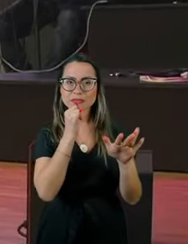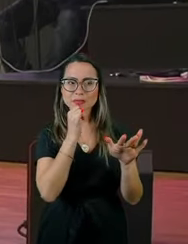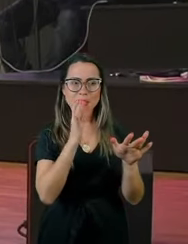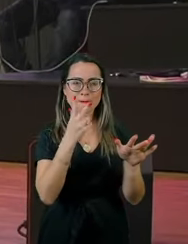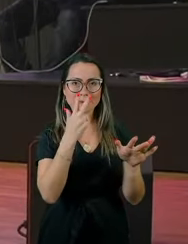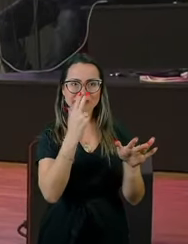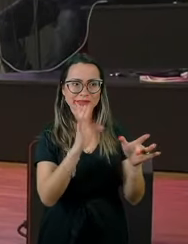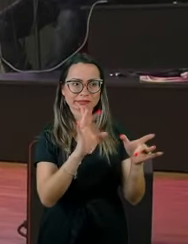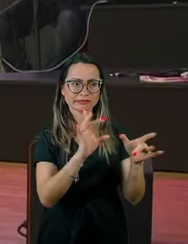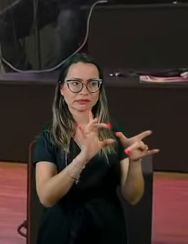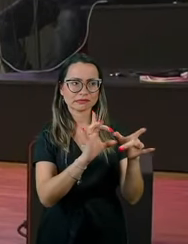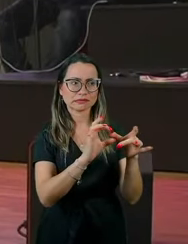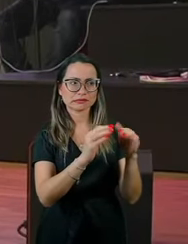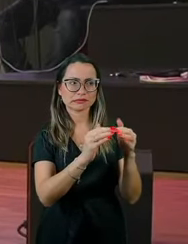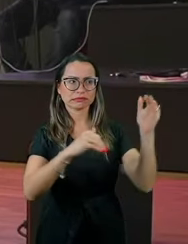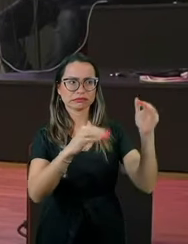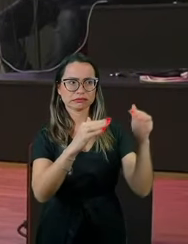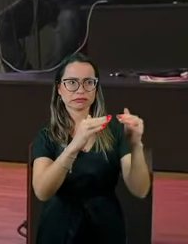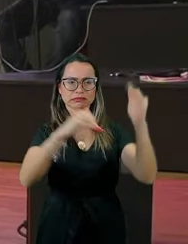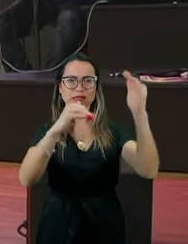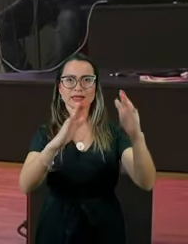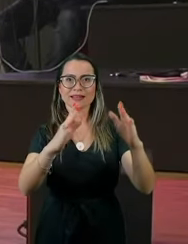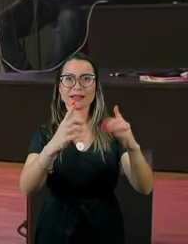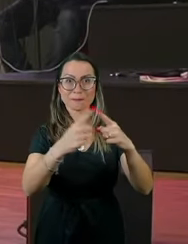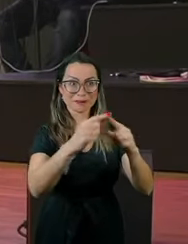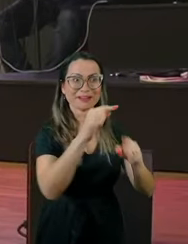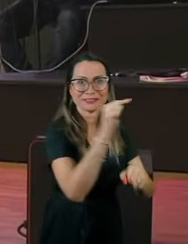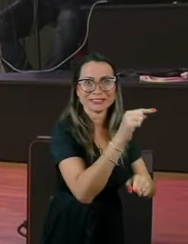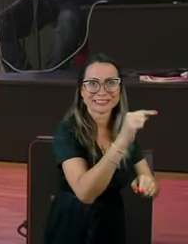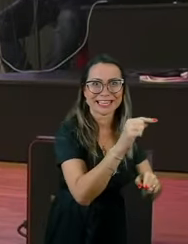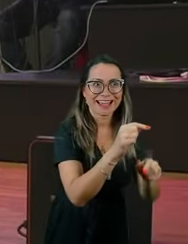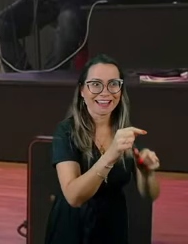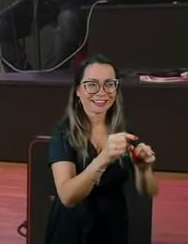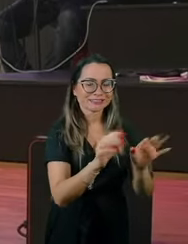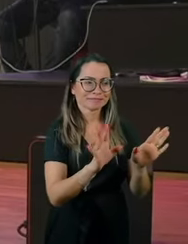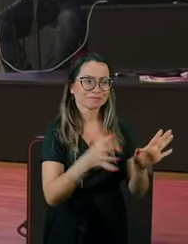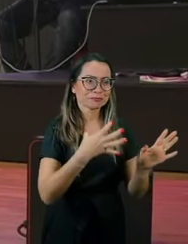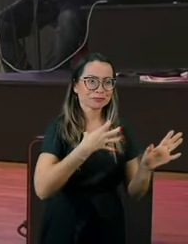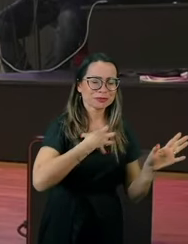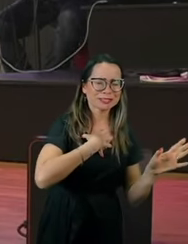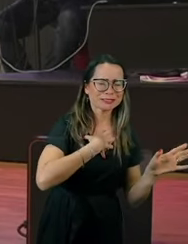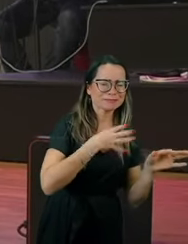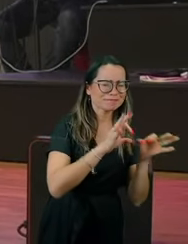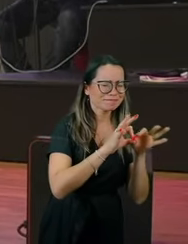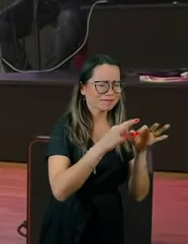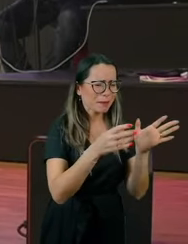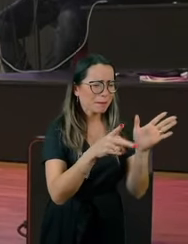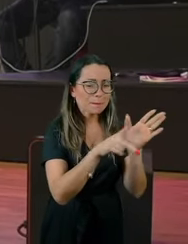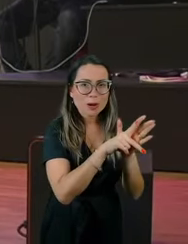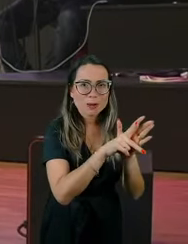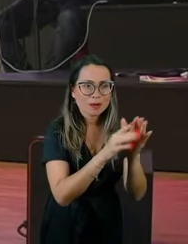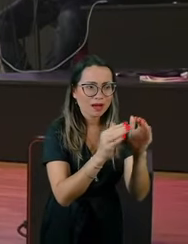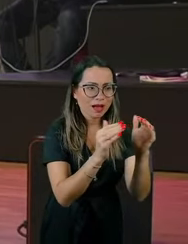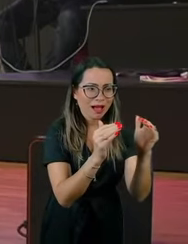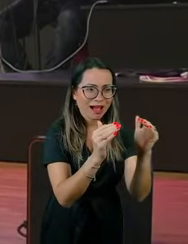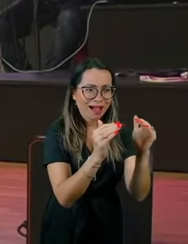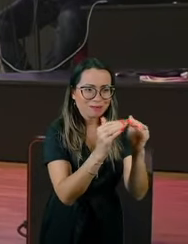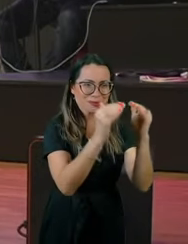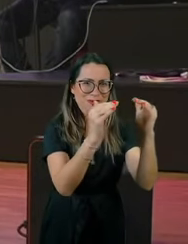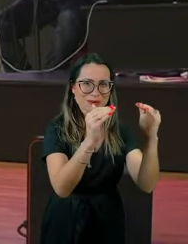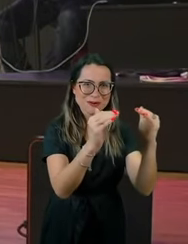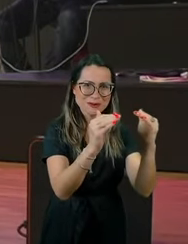você faz uma adaptação. Você com seu jeitinho faz a adaptação que faz